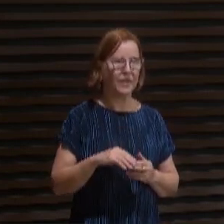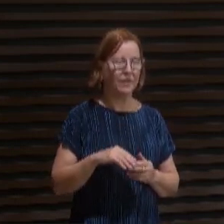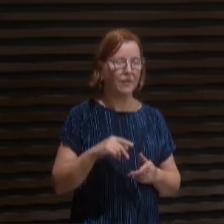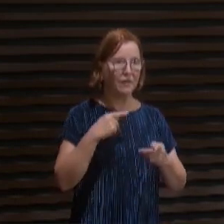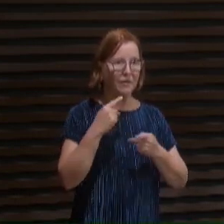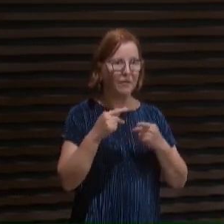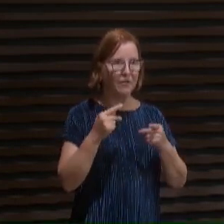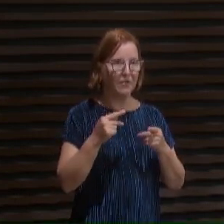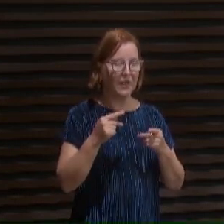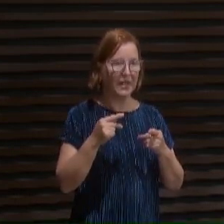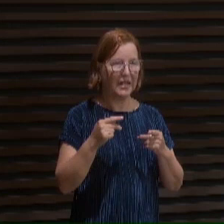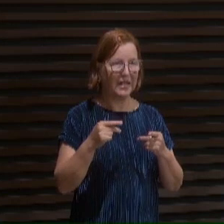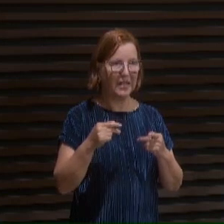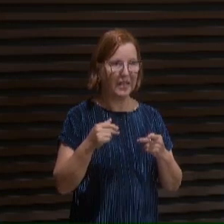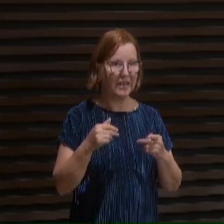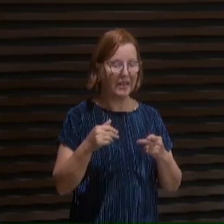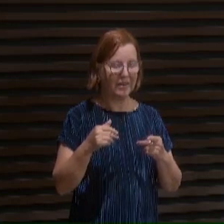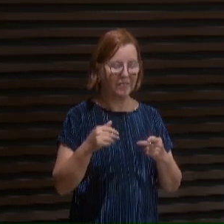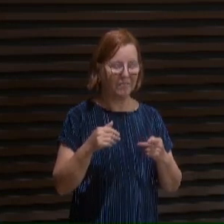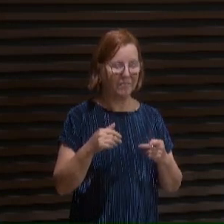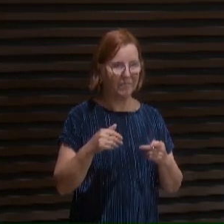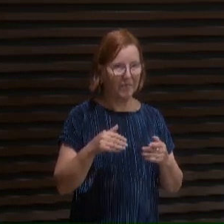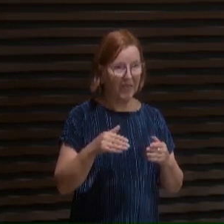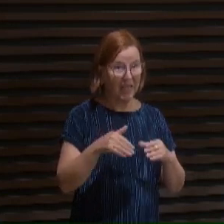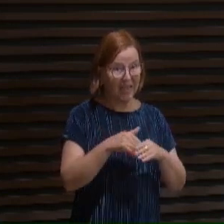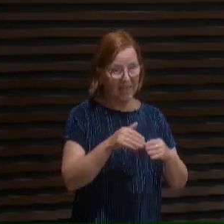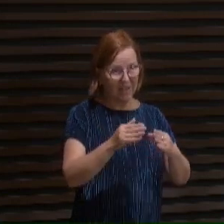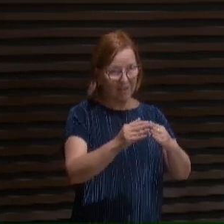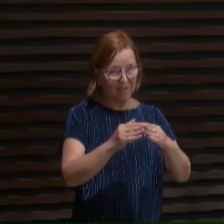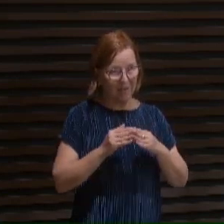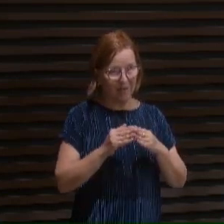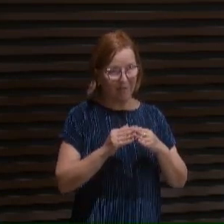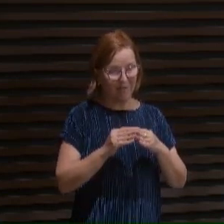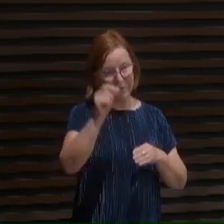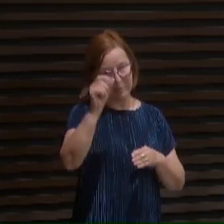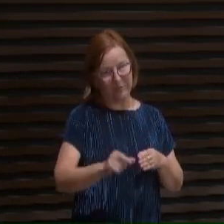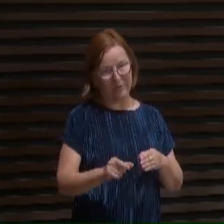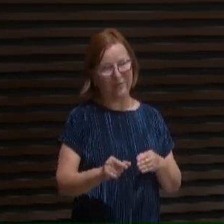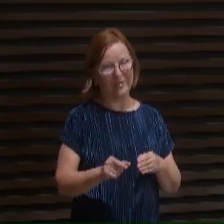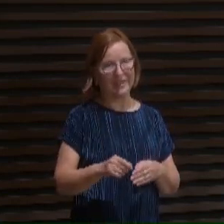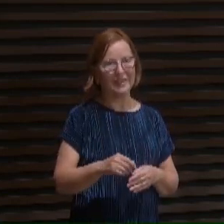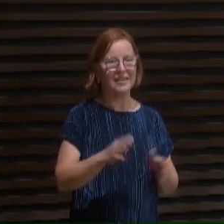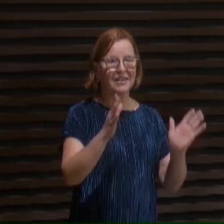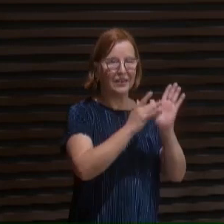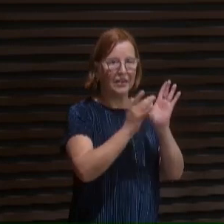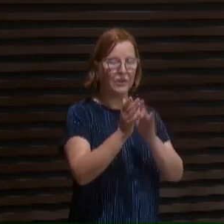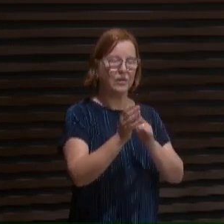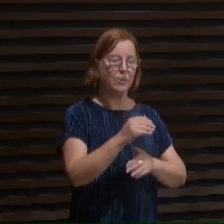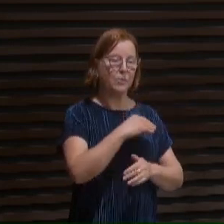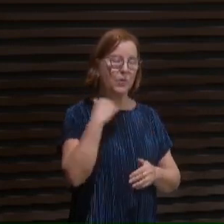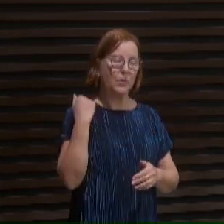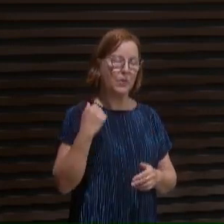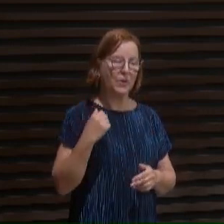é em benefício de. Ele morreu em nosso benefício. Ele